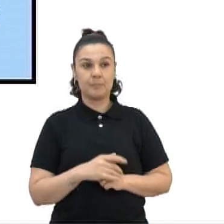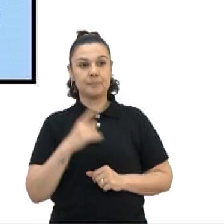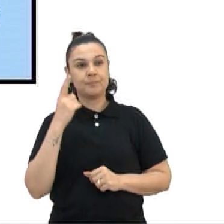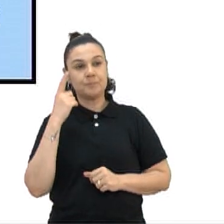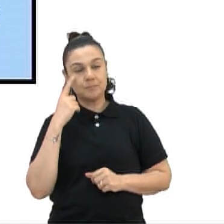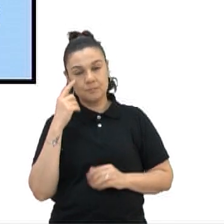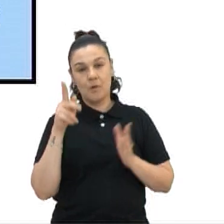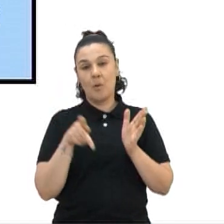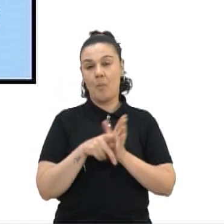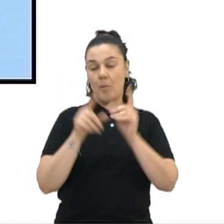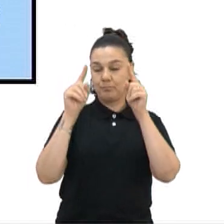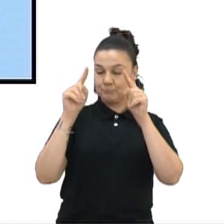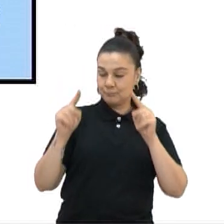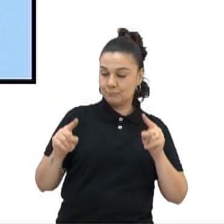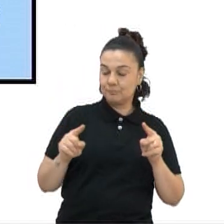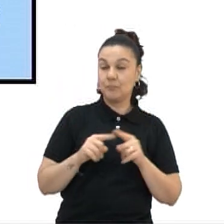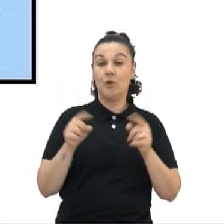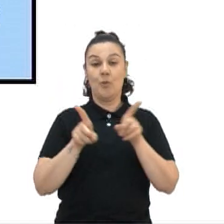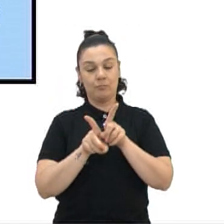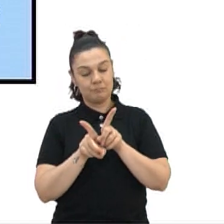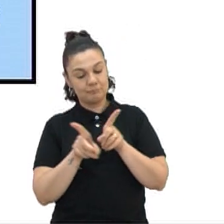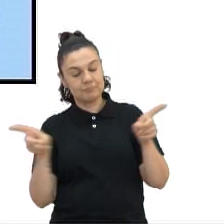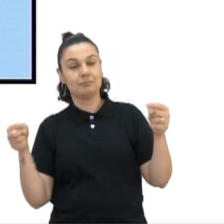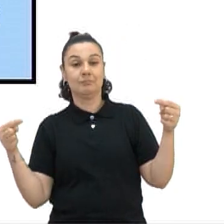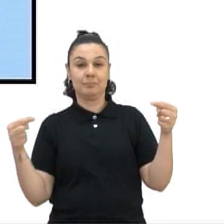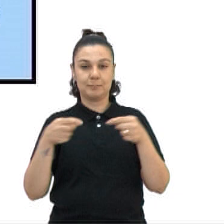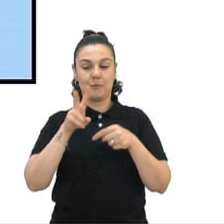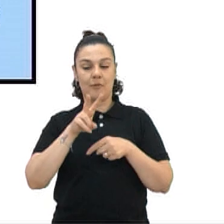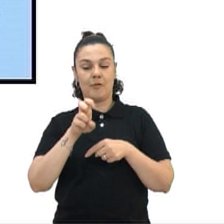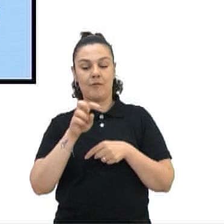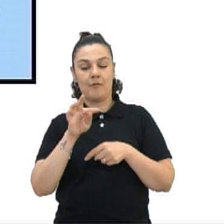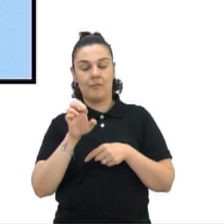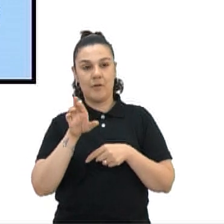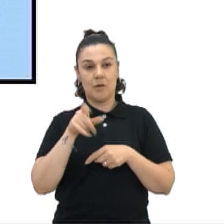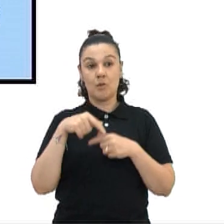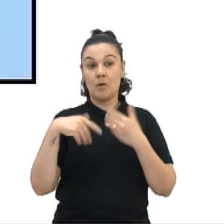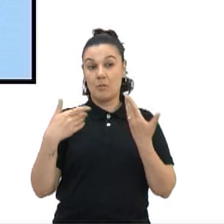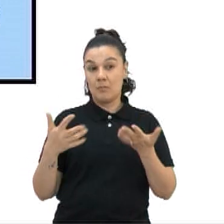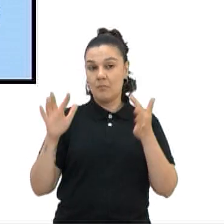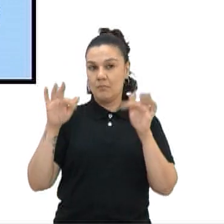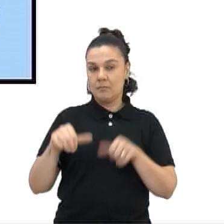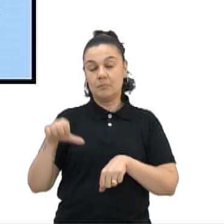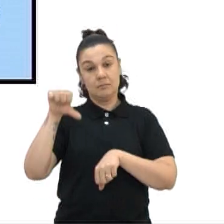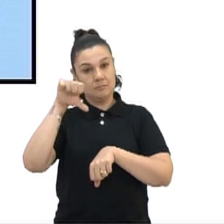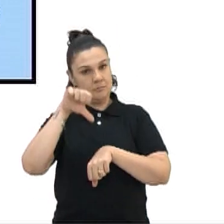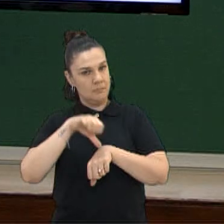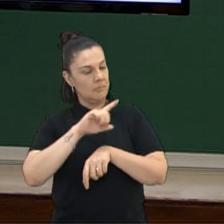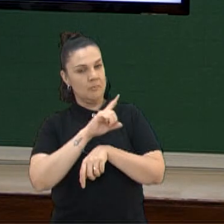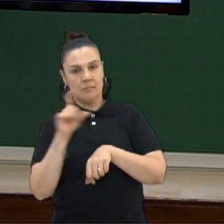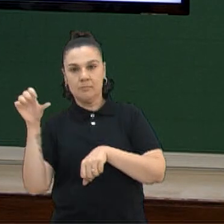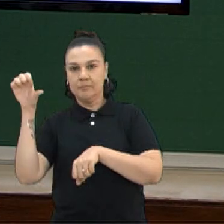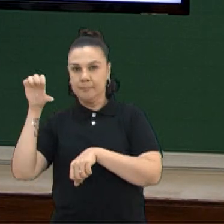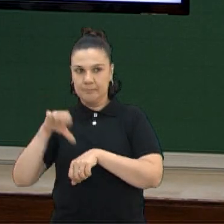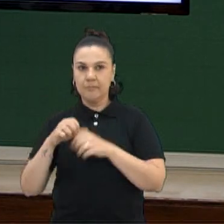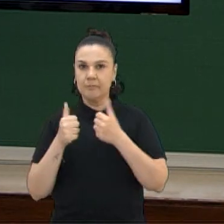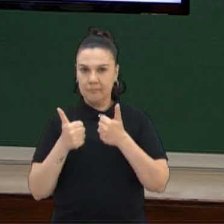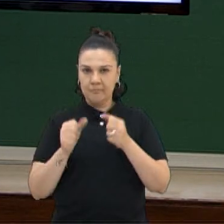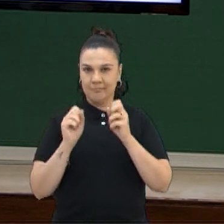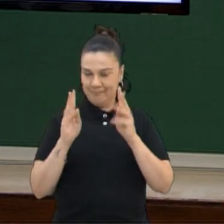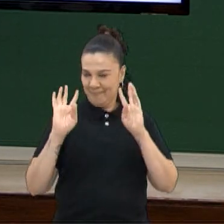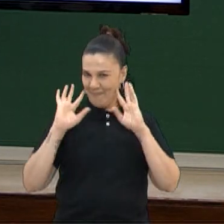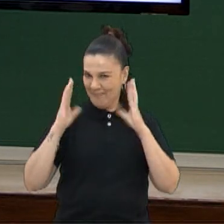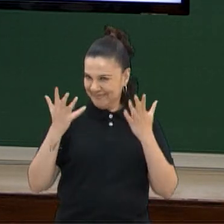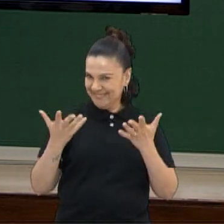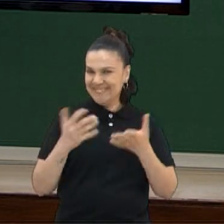geometria deles, os vetores que formam, né? E a molécula se ela é polar ou apolar. Show